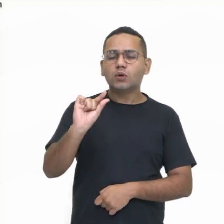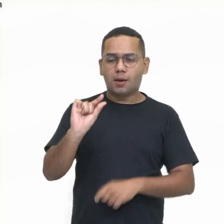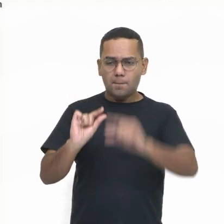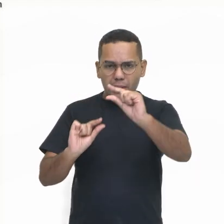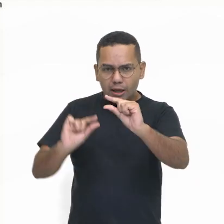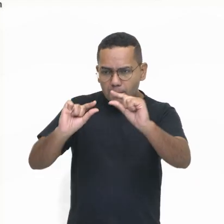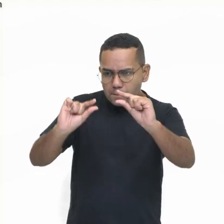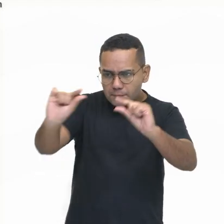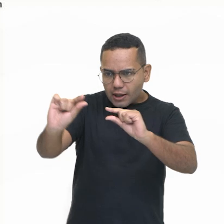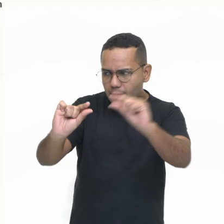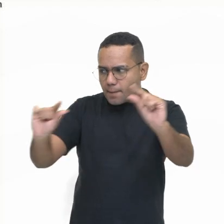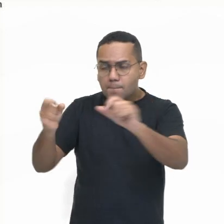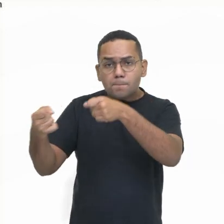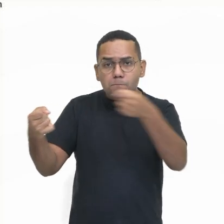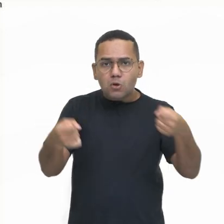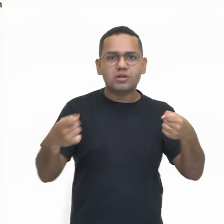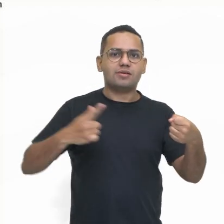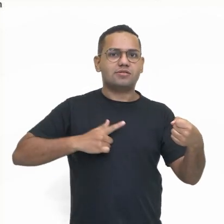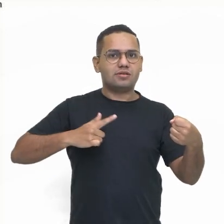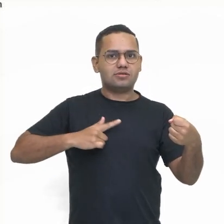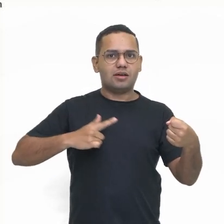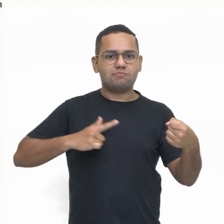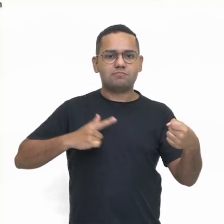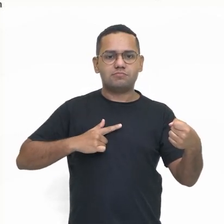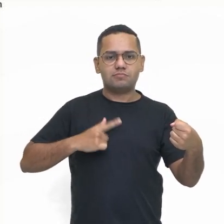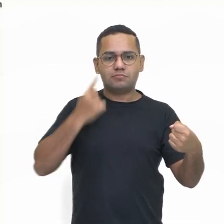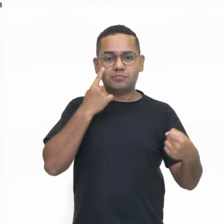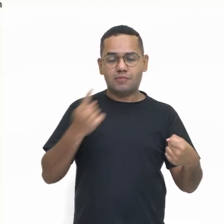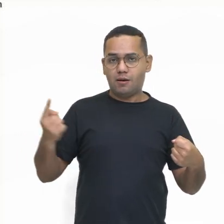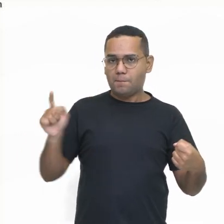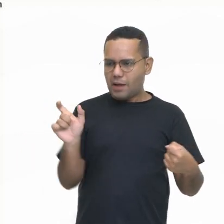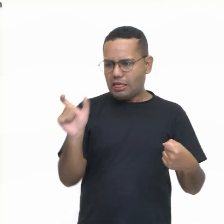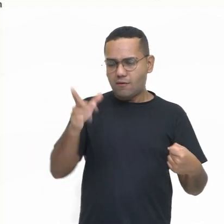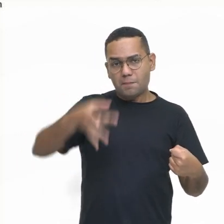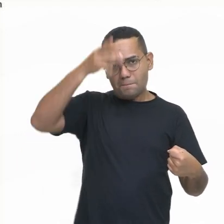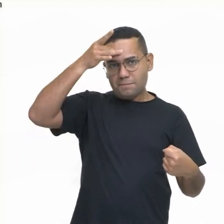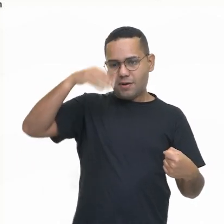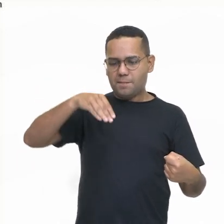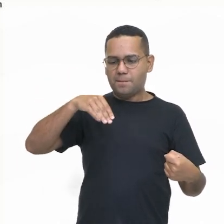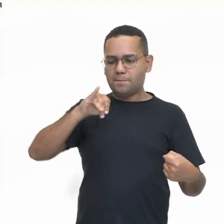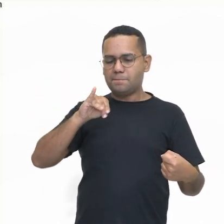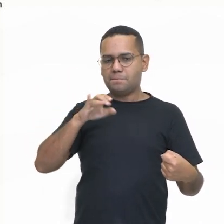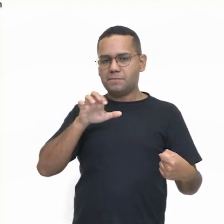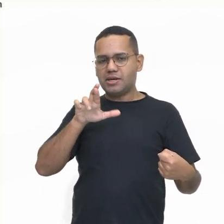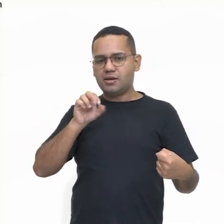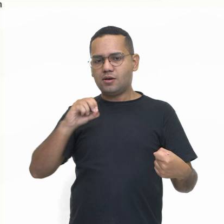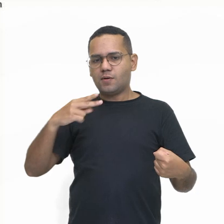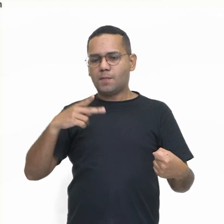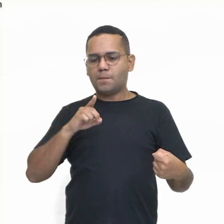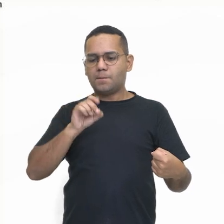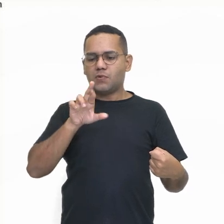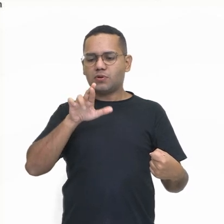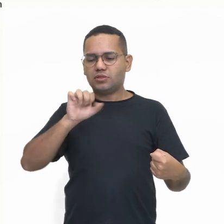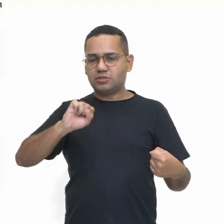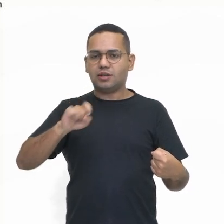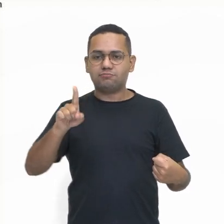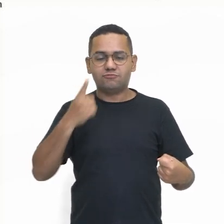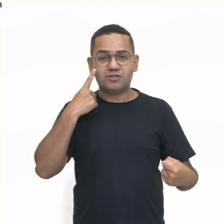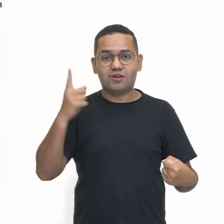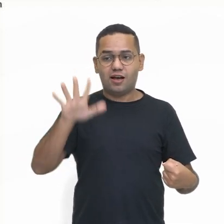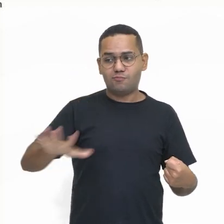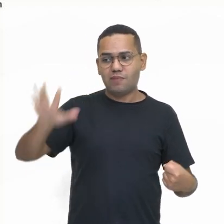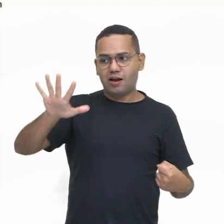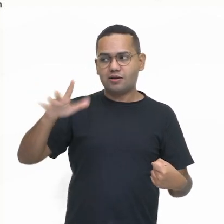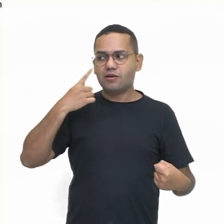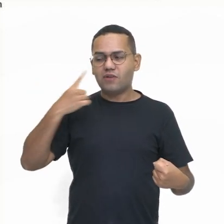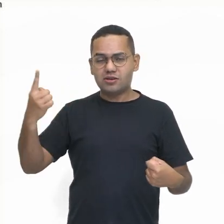micropoderes. Gravem bem isso daí. Micropoderes, que são redes, por isso que essa imagenzinha aqui, olha, essa